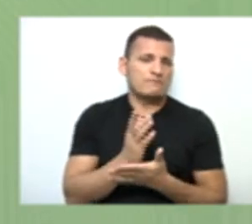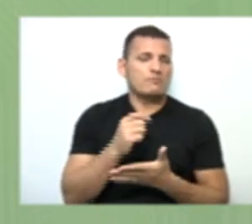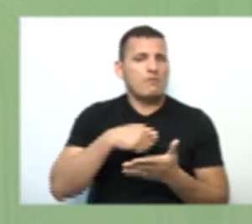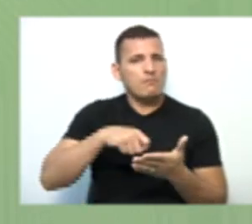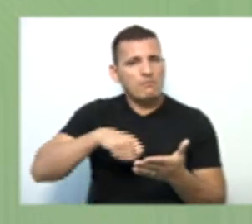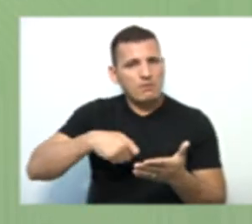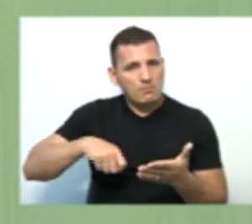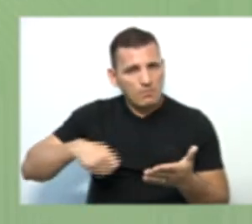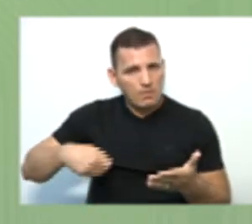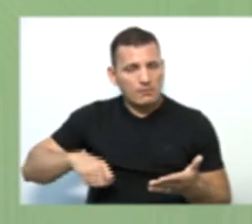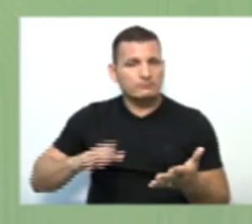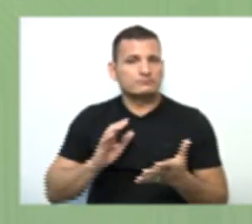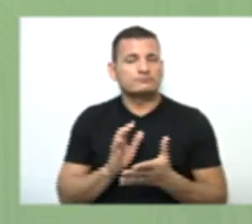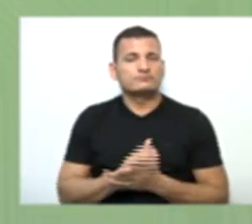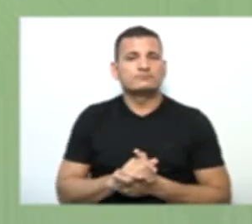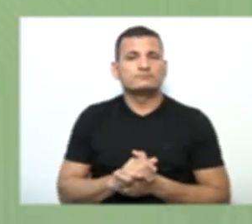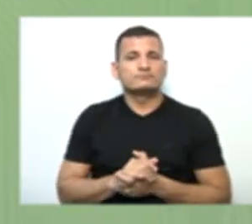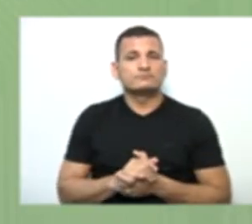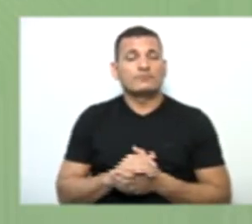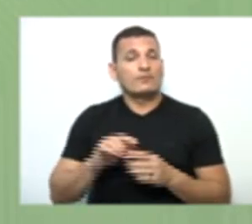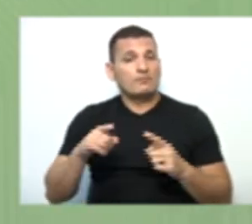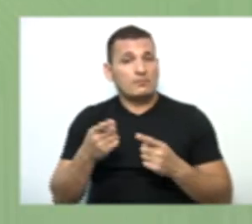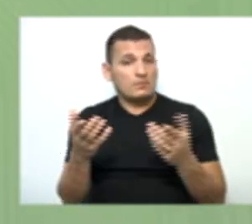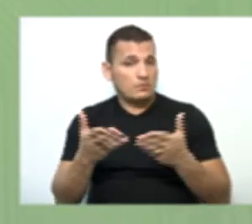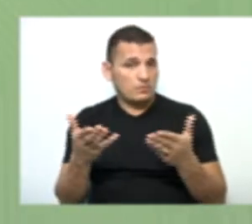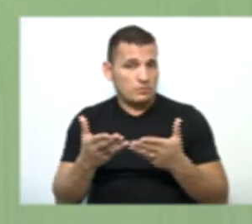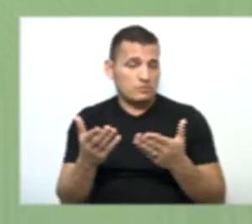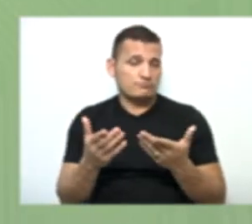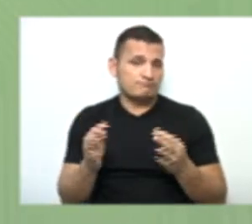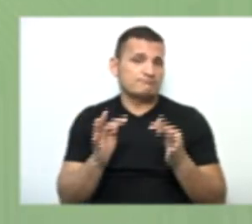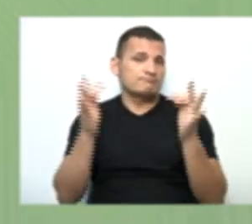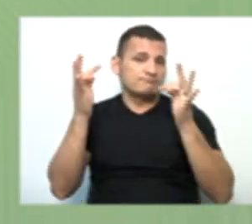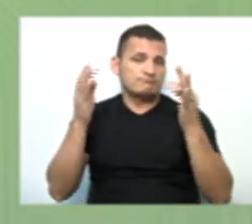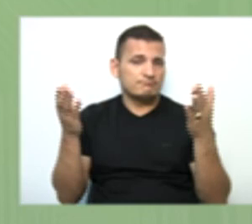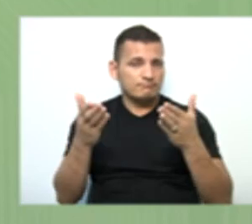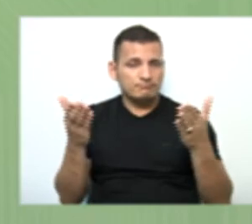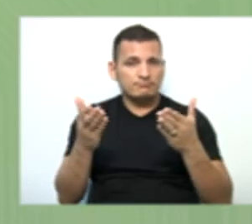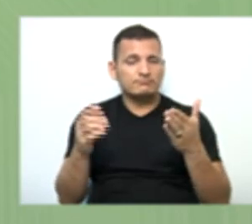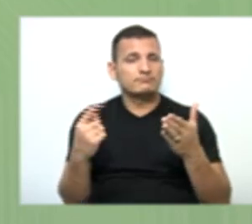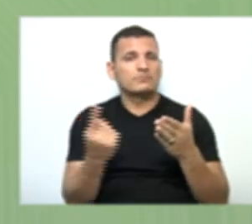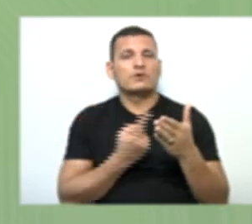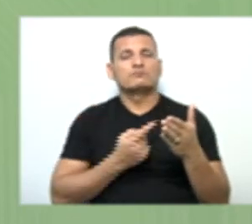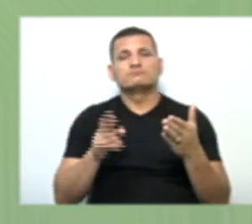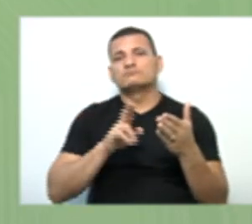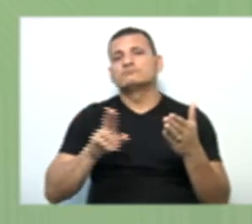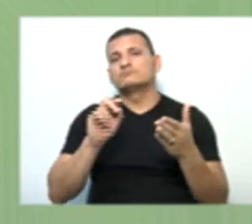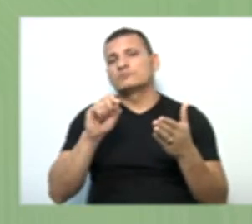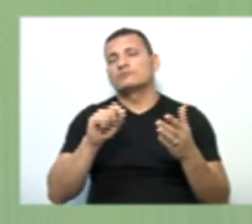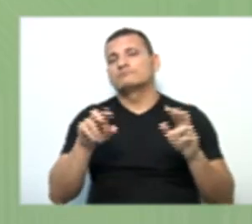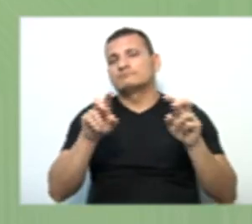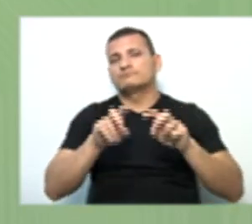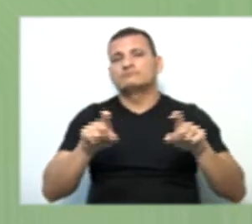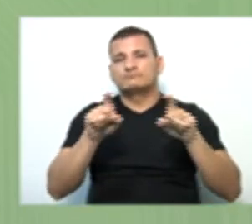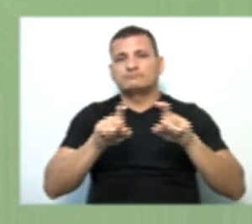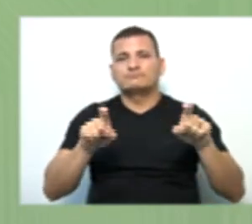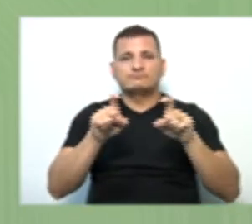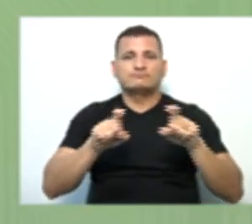né? Escreviam os livros, mas hoje com a tecnologia nós utilizamos o computador